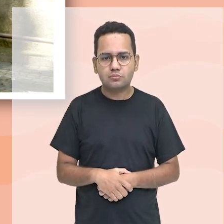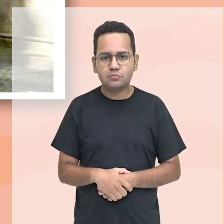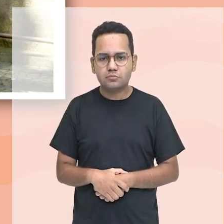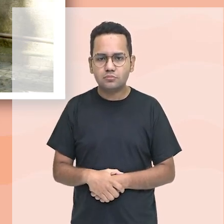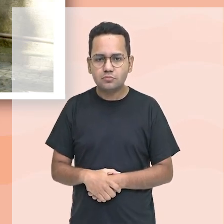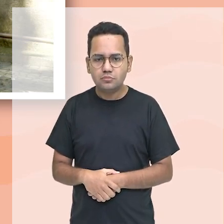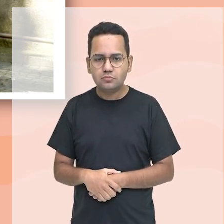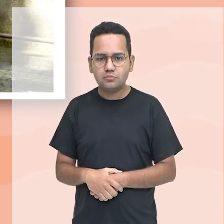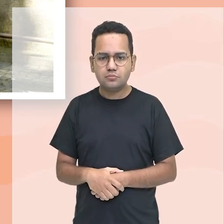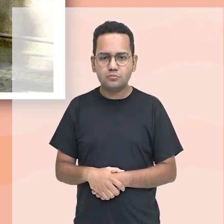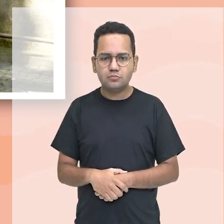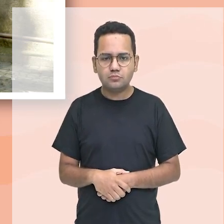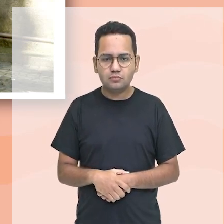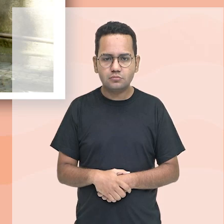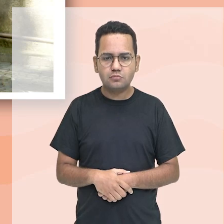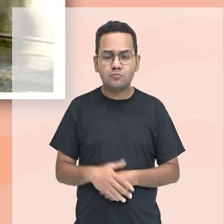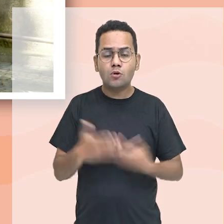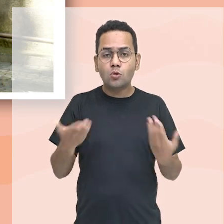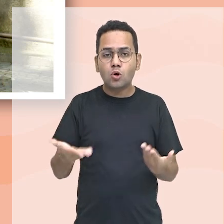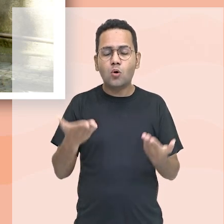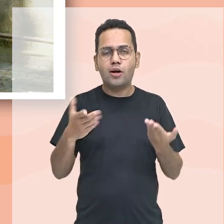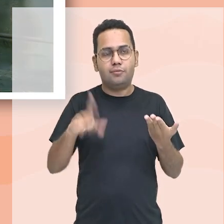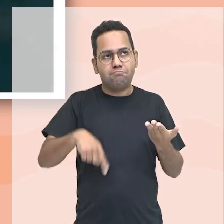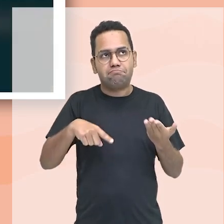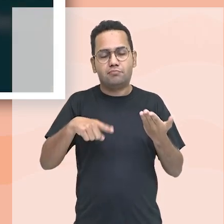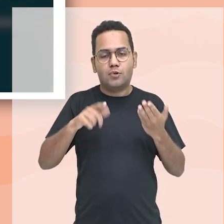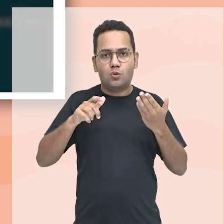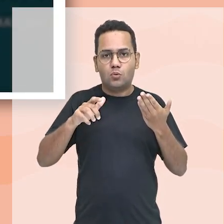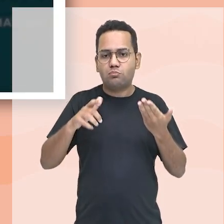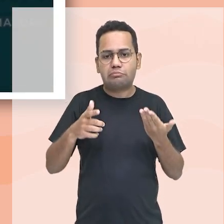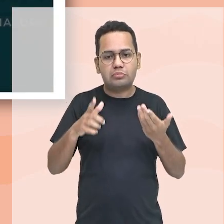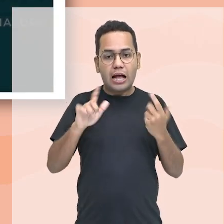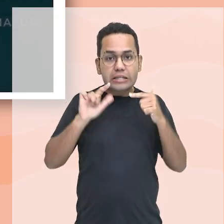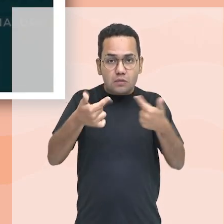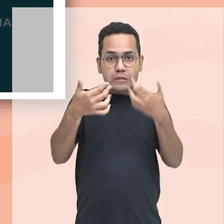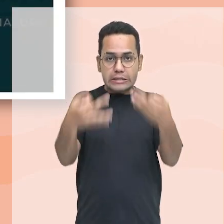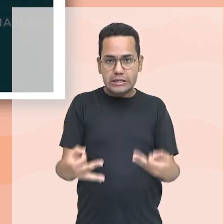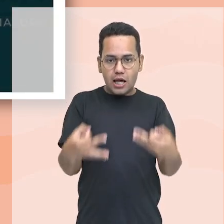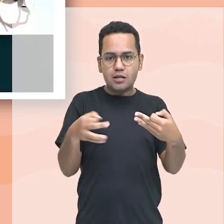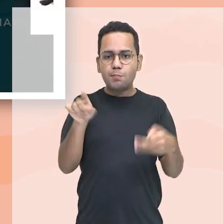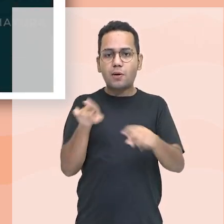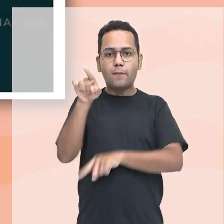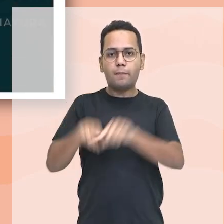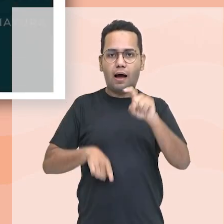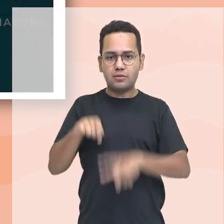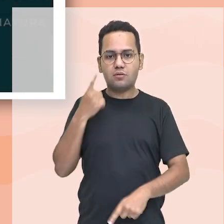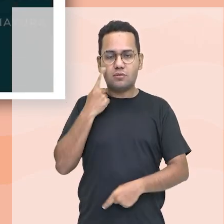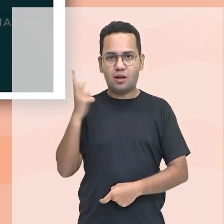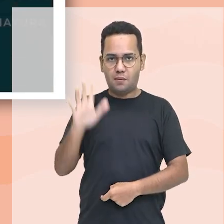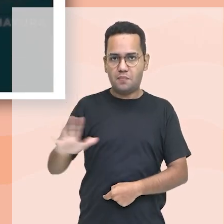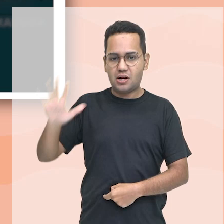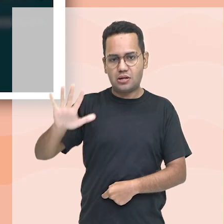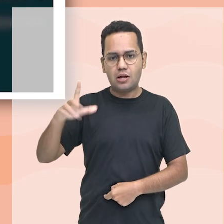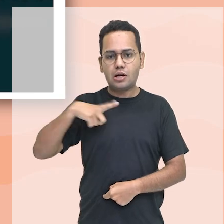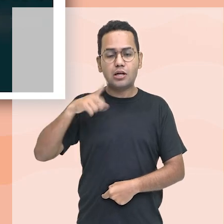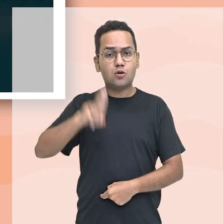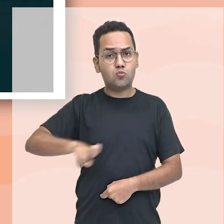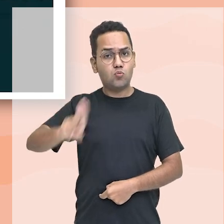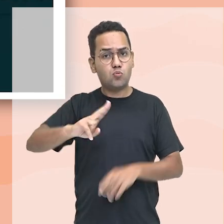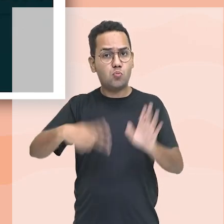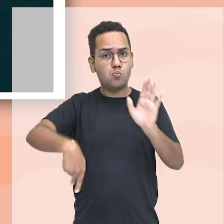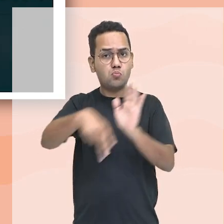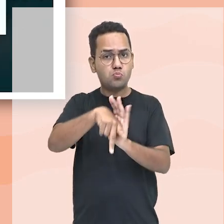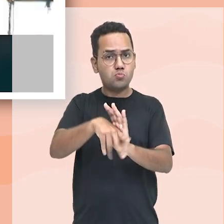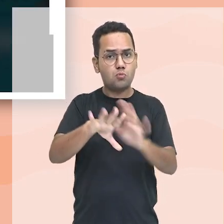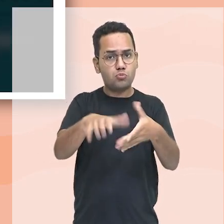enfim, né, o tratamento mais adequado, né, que a gente pode conferir a esse tipo de artefato, né, que tem um uso ritual. E é uma característica, né,